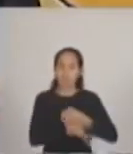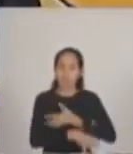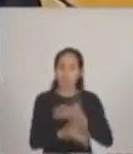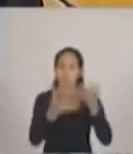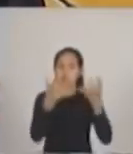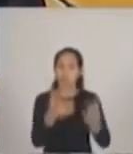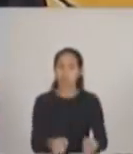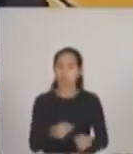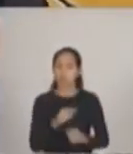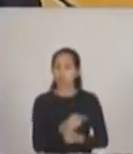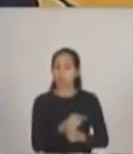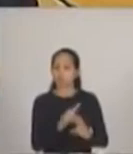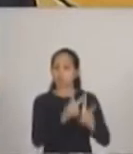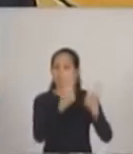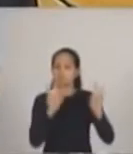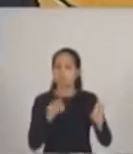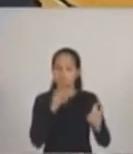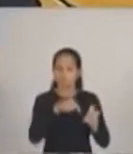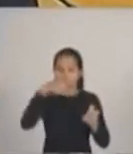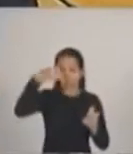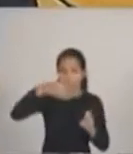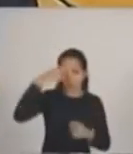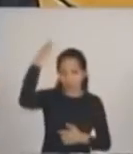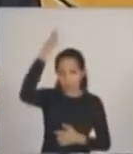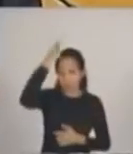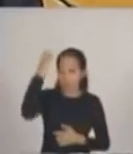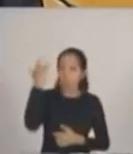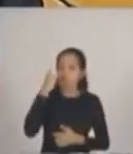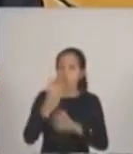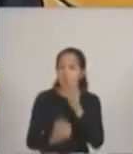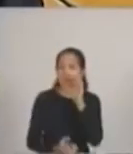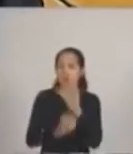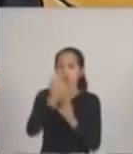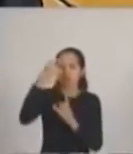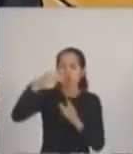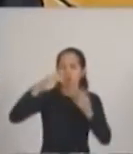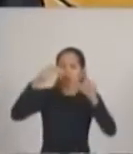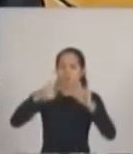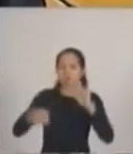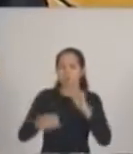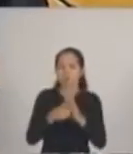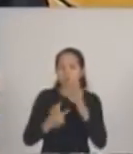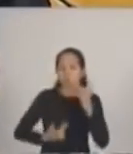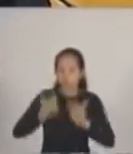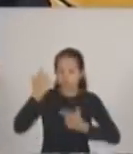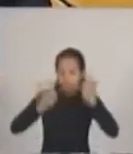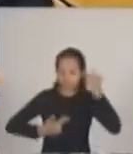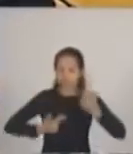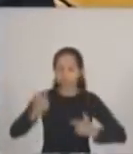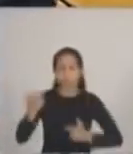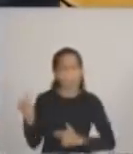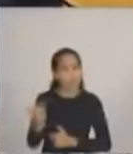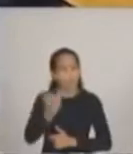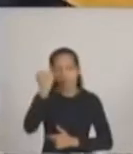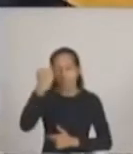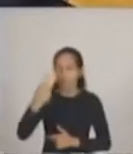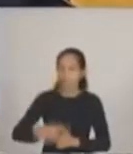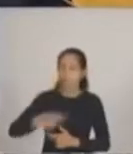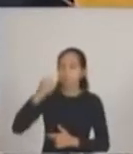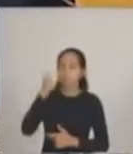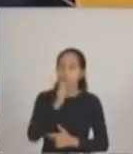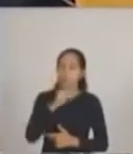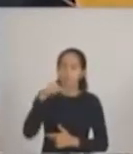Emílio, e trazer para o Estado esse serviço que é de uma grande utilidade para essas mulheres que